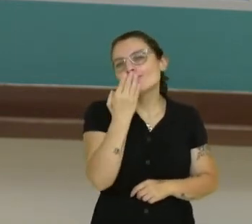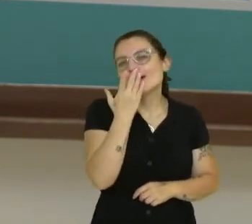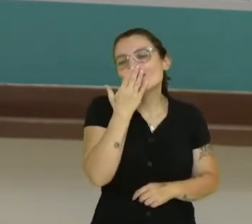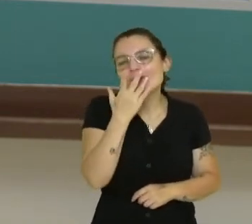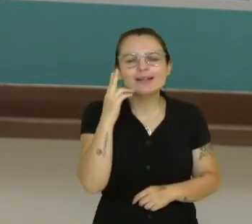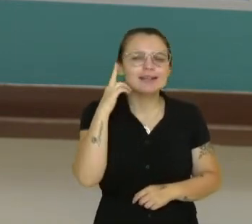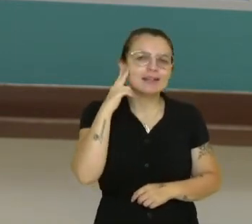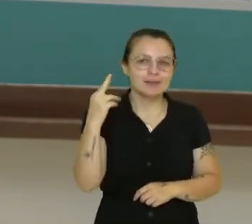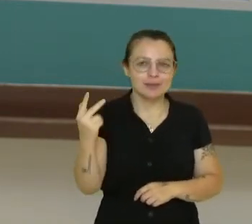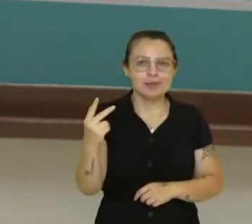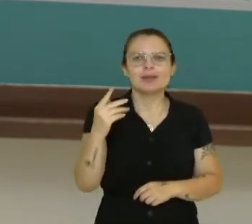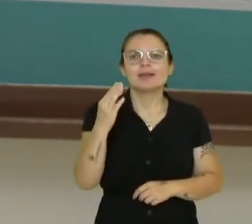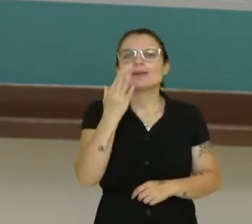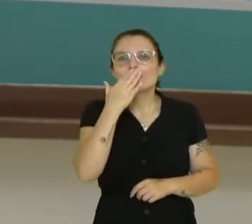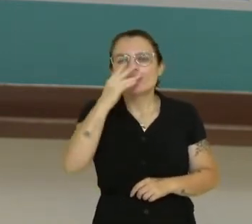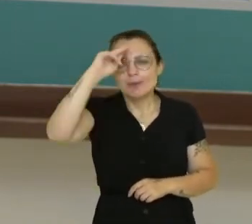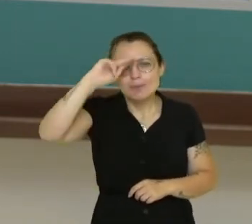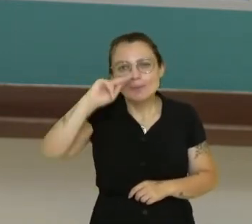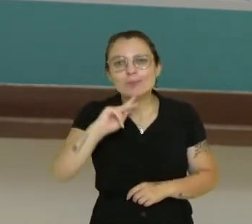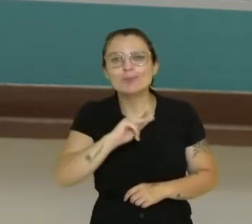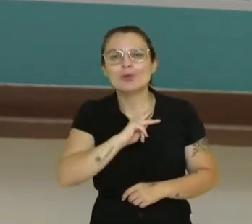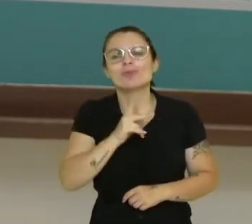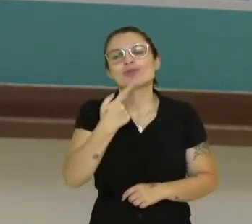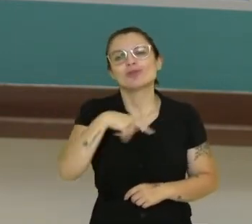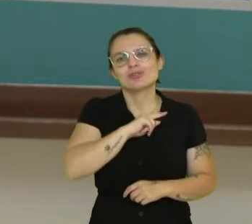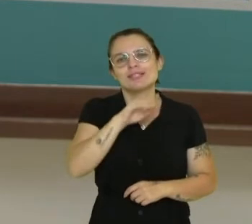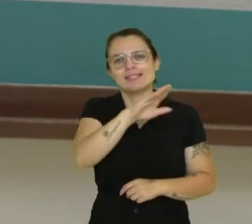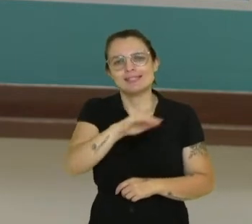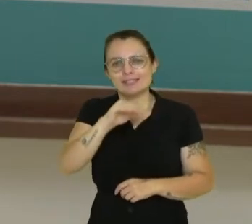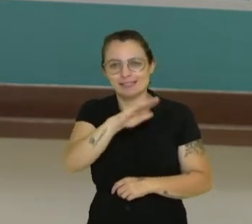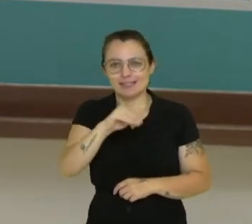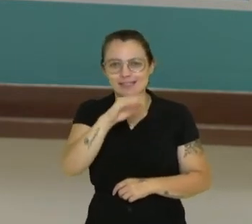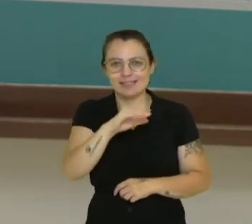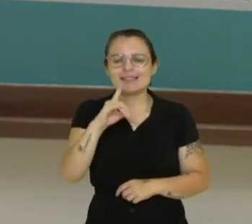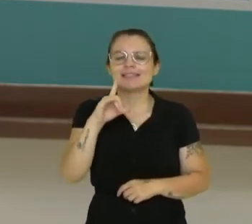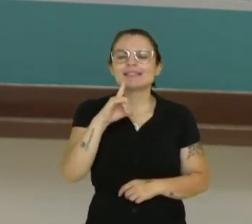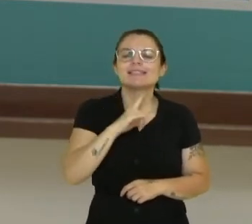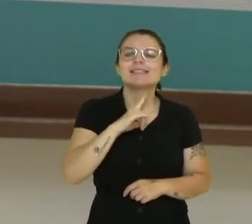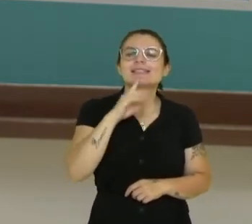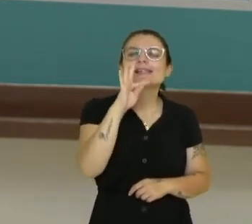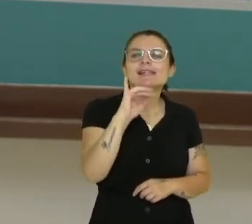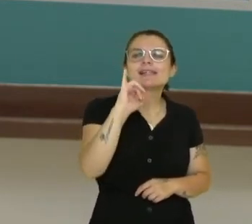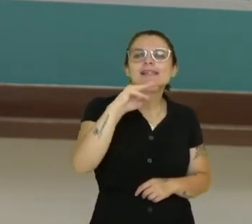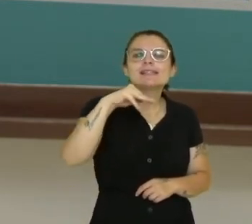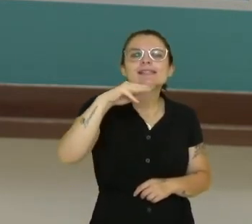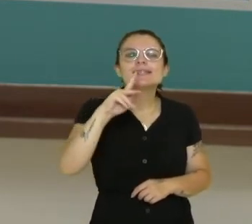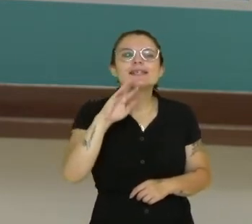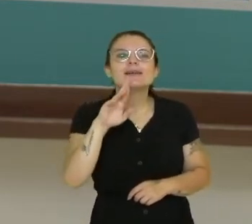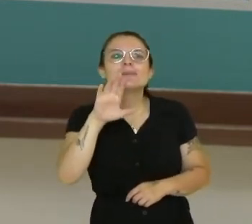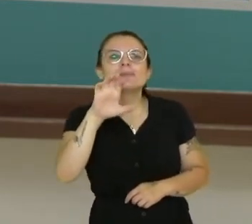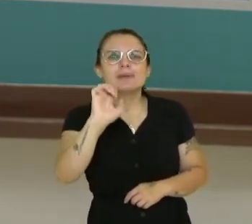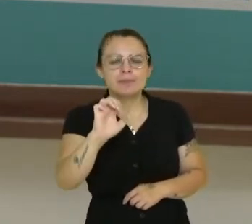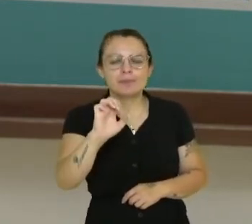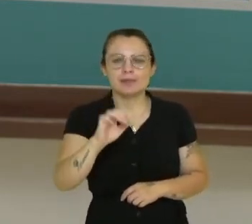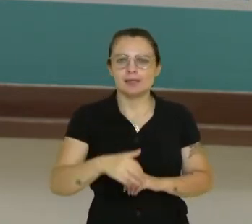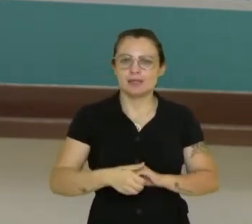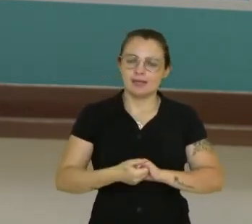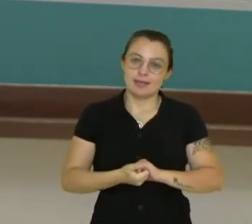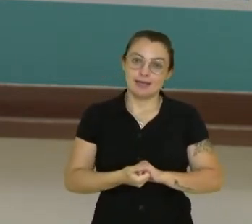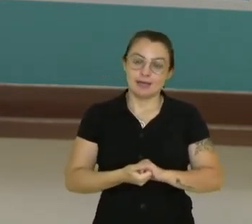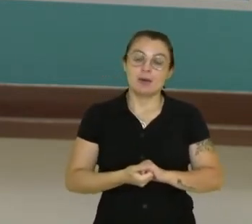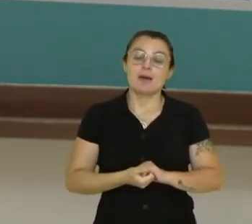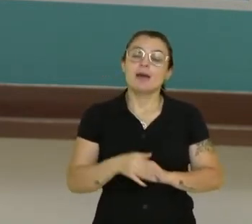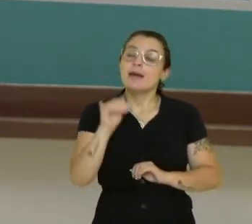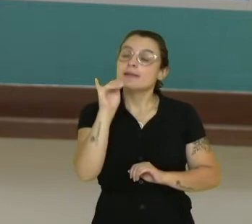nós chamamos, a sua cor própria, perdão, que nós chamamos de timbre. Por exemplo, a sua voz tem uma cor, a minha tem uma